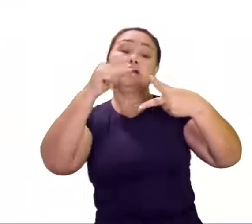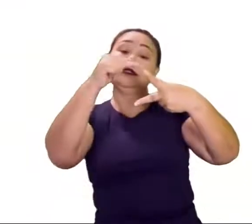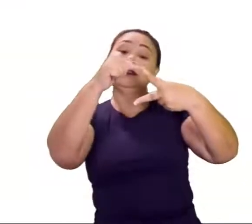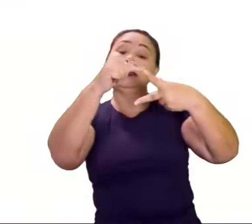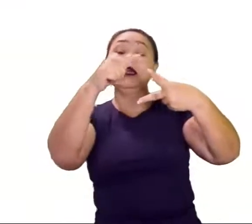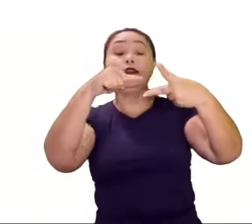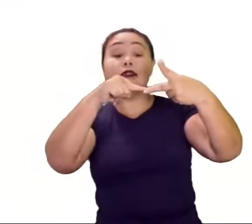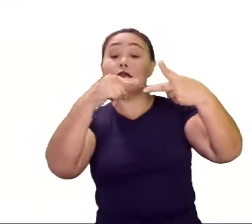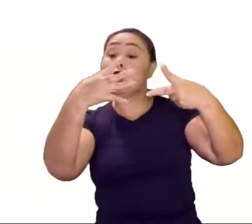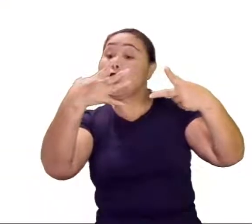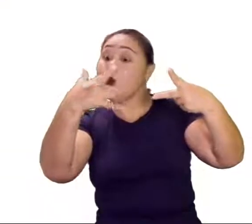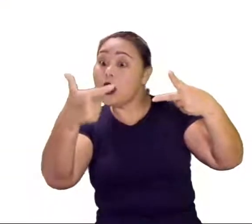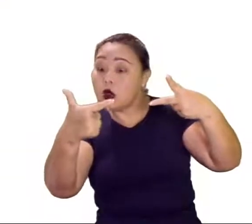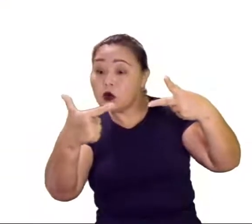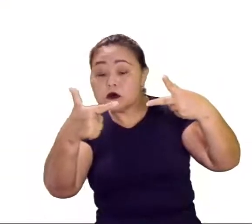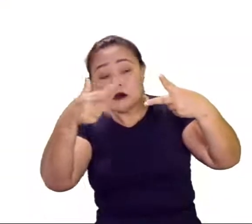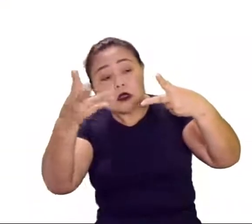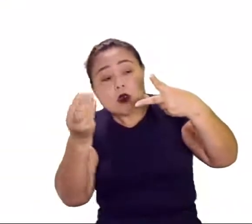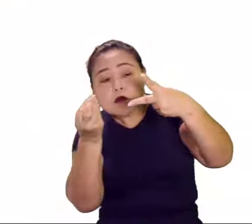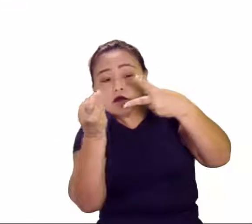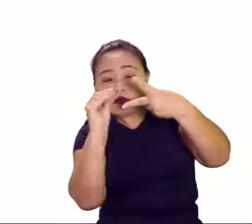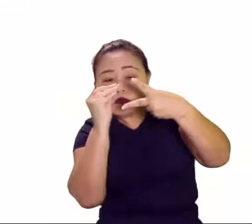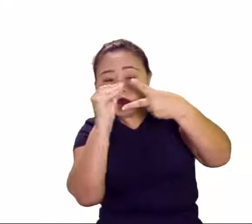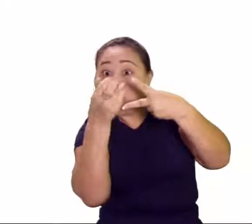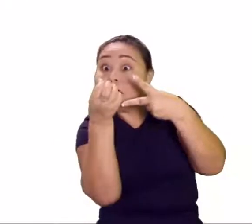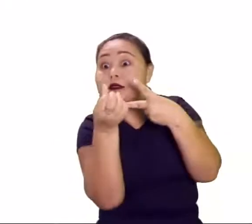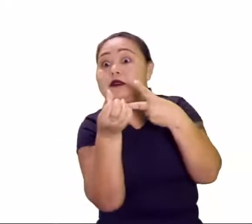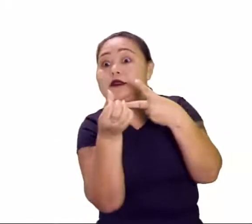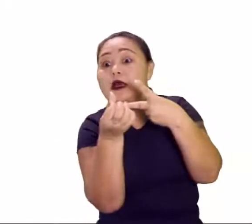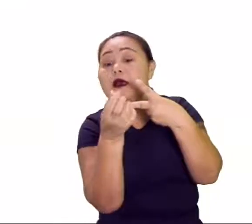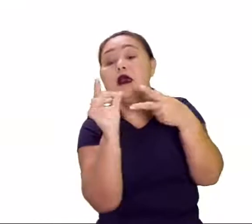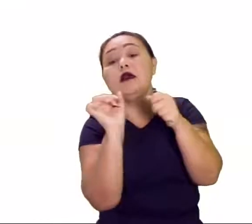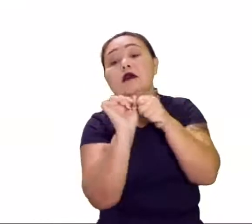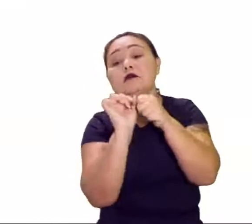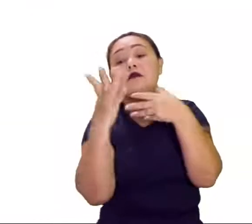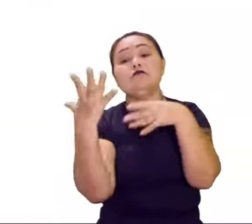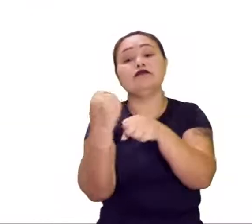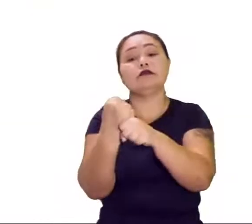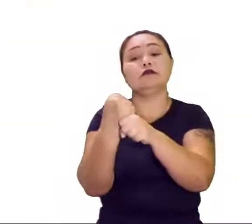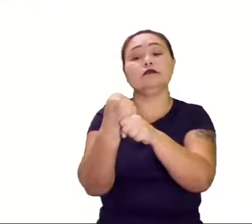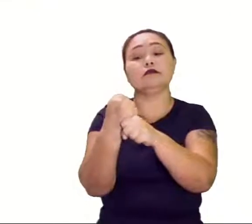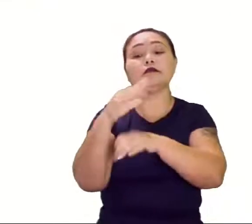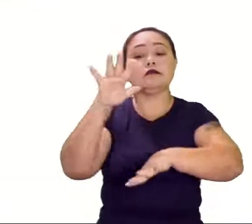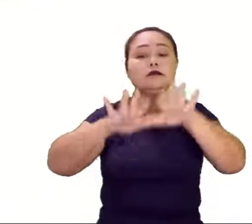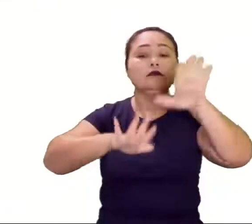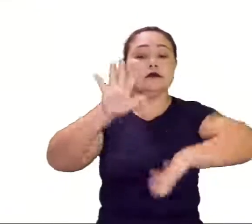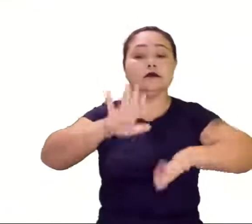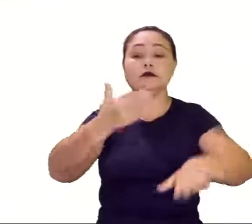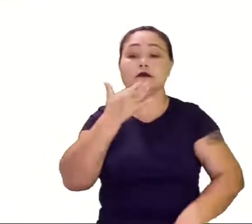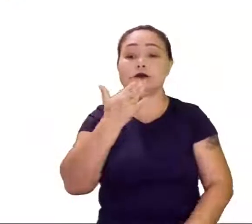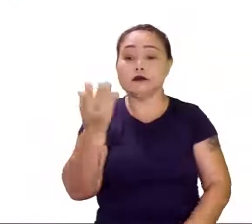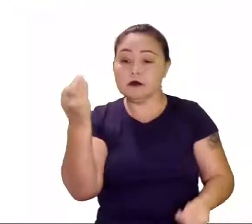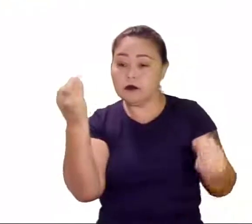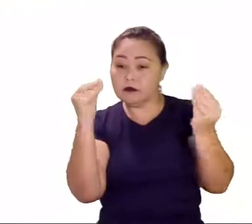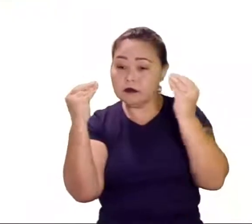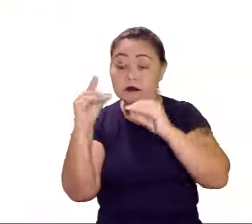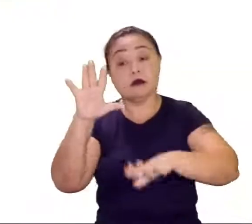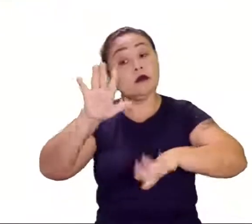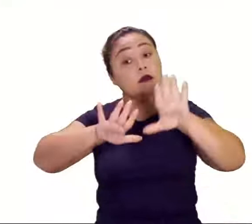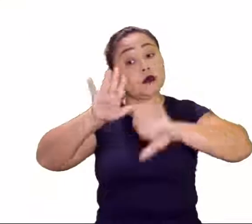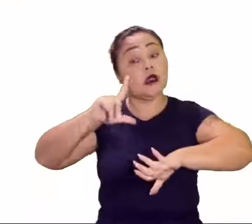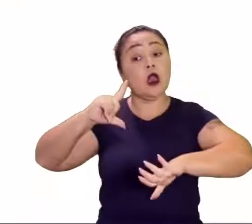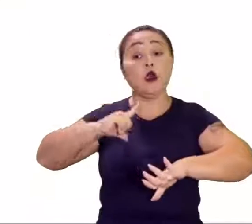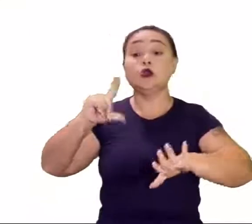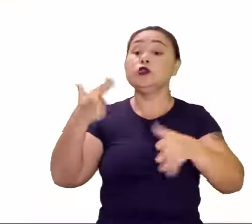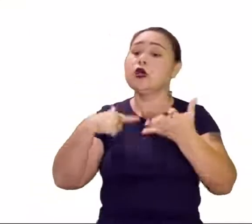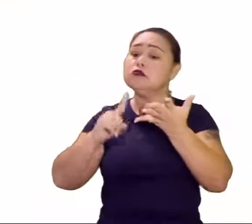tenho 42, eu quero inserir 6 meios. Isso. Então, muita calma nessa hora, tá, gente? Tem vezes que vai pedir para inserir no meio, tem vezes que